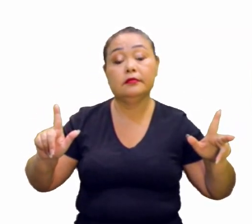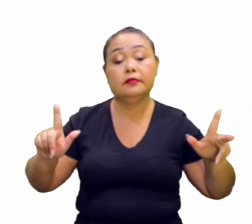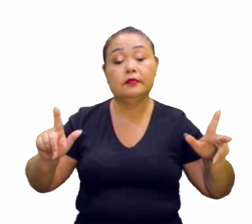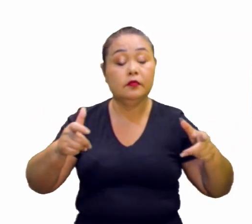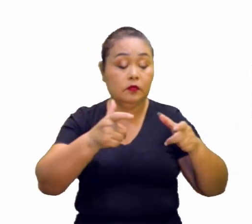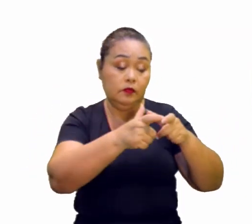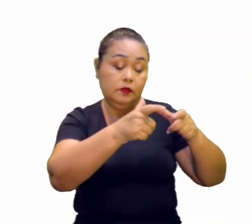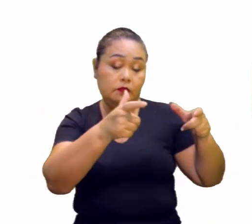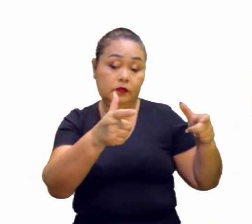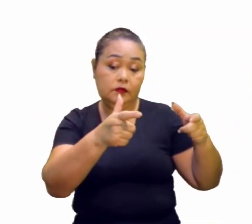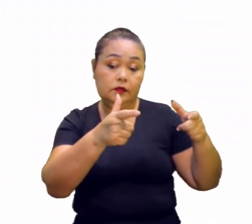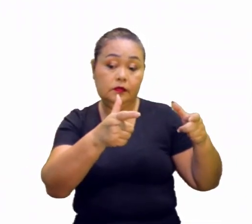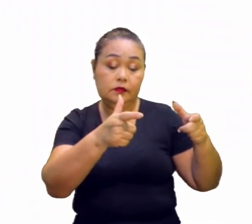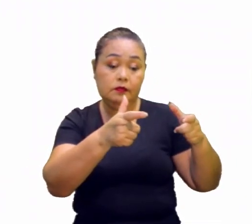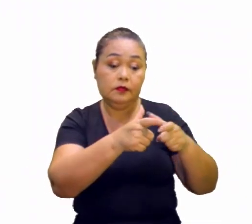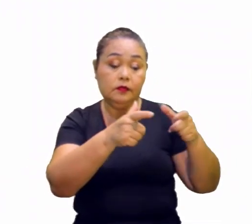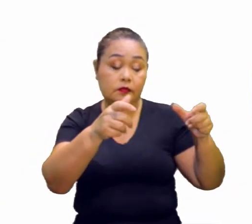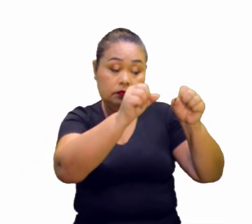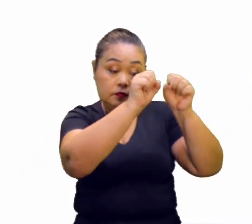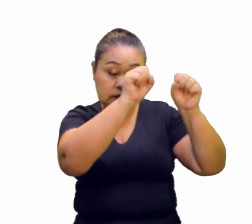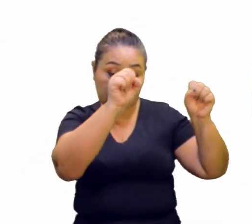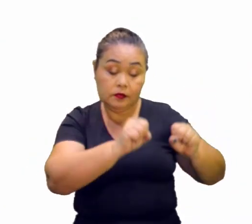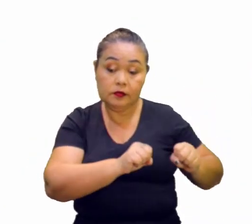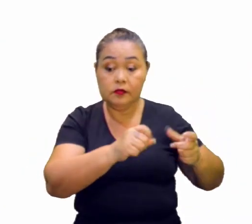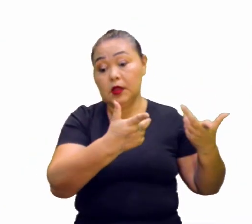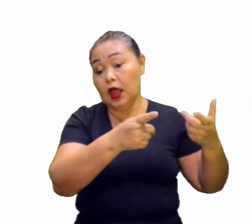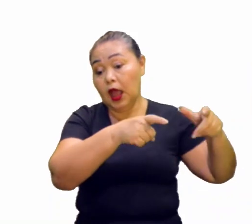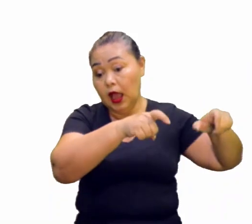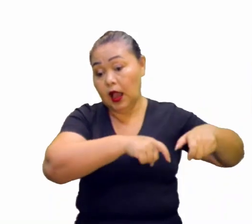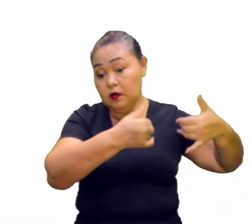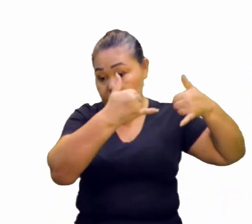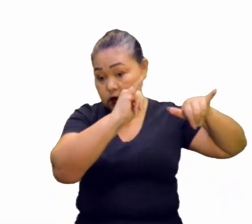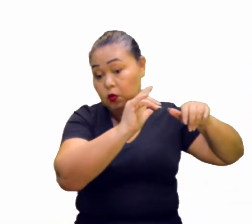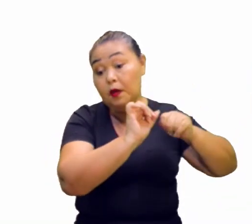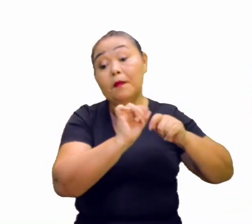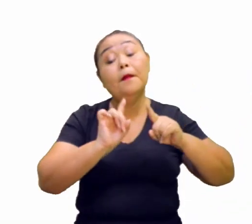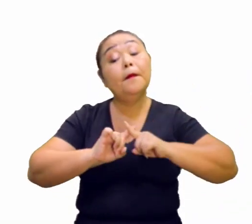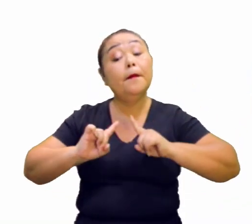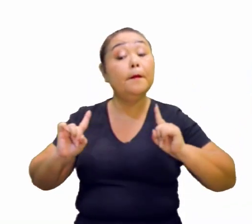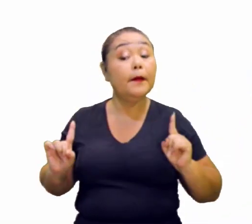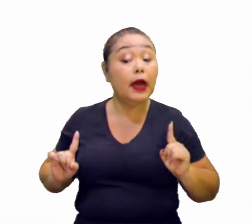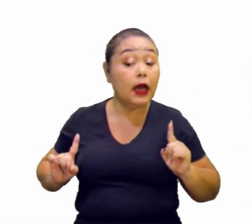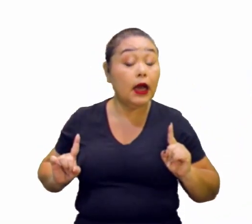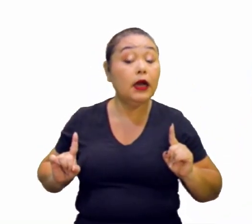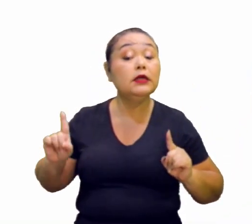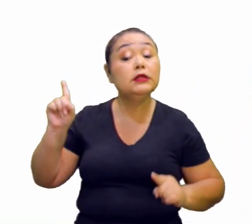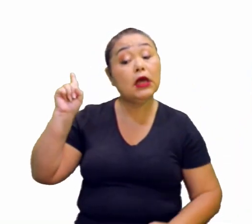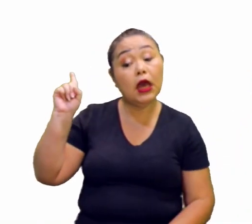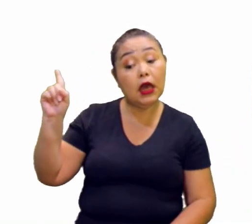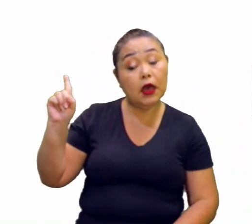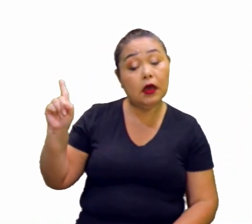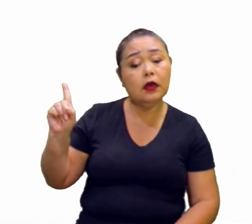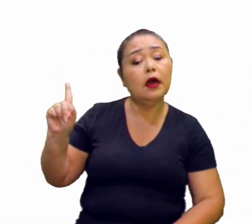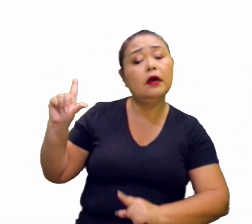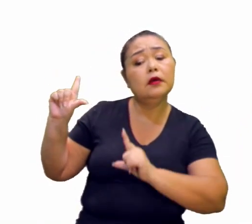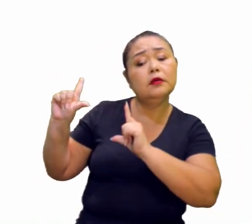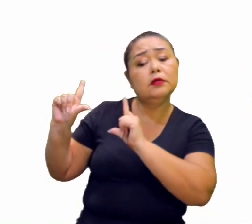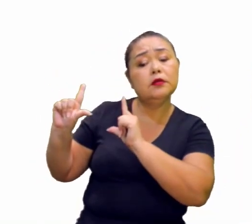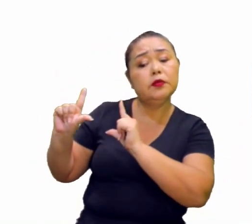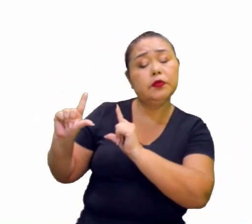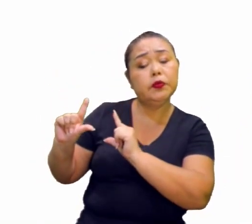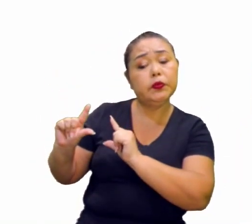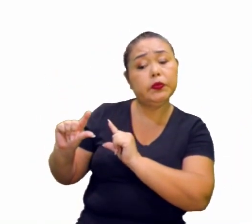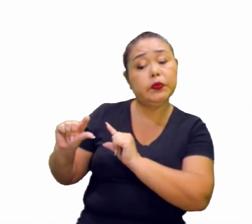As grandes, né, sistemas agropecuários. Porém, ele é uma forma de você amenizar